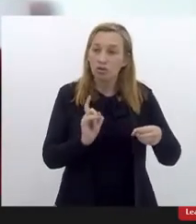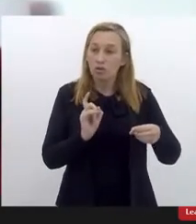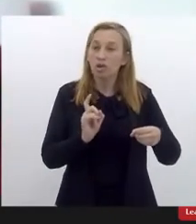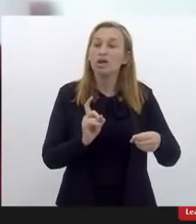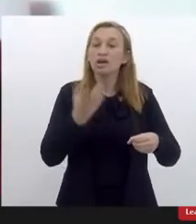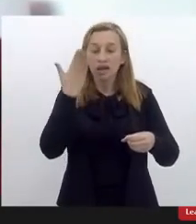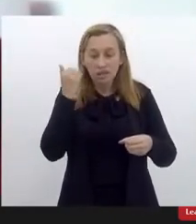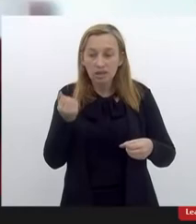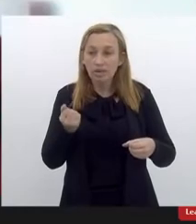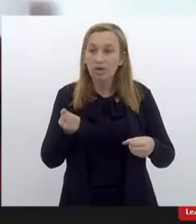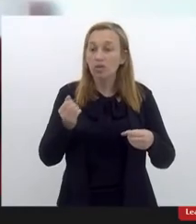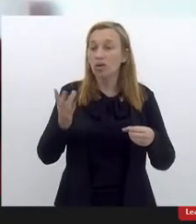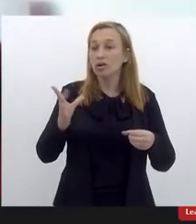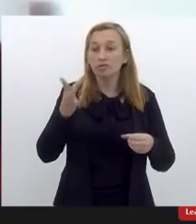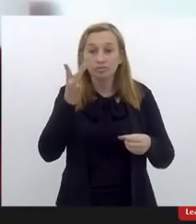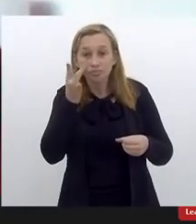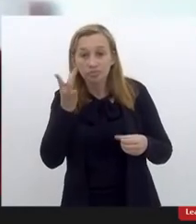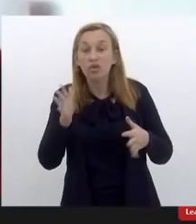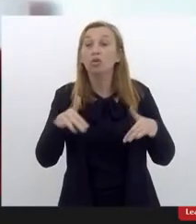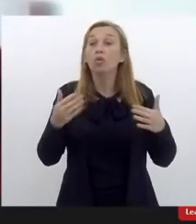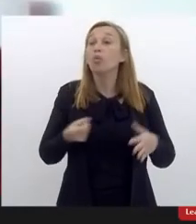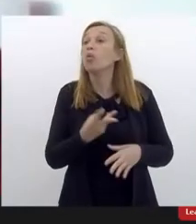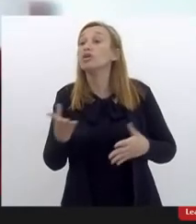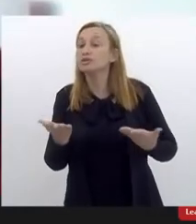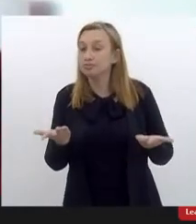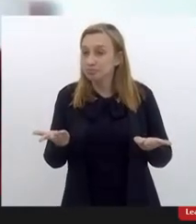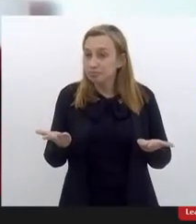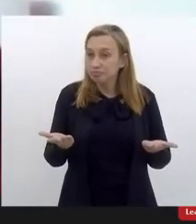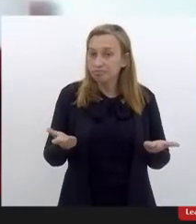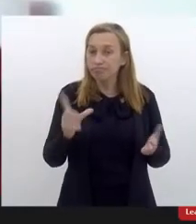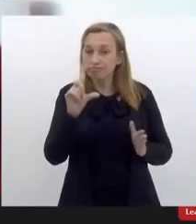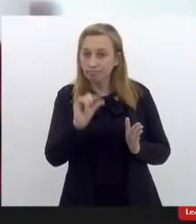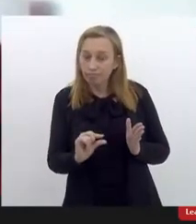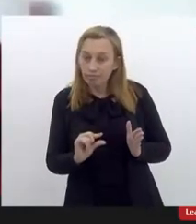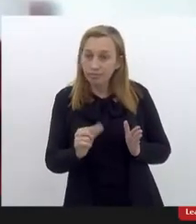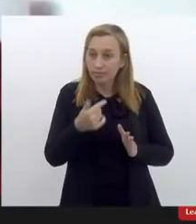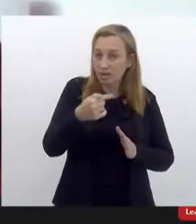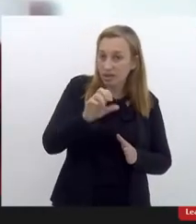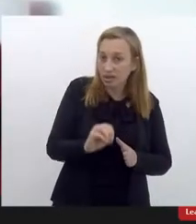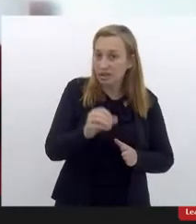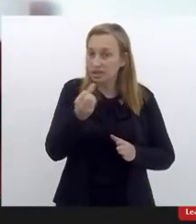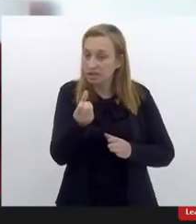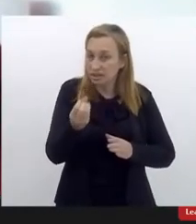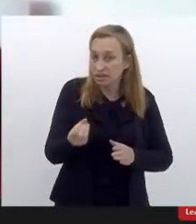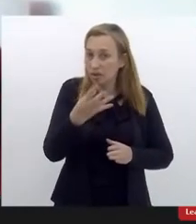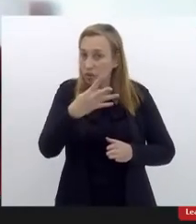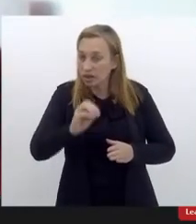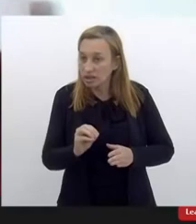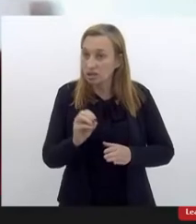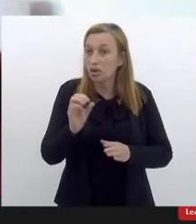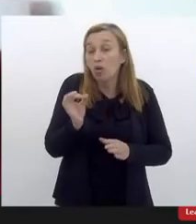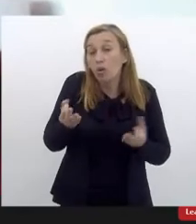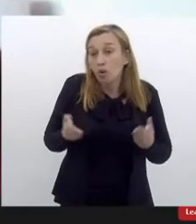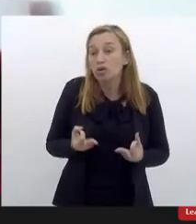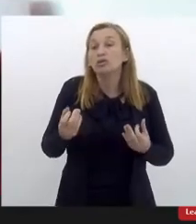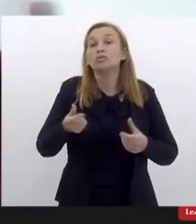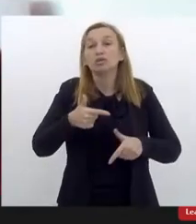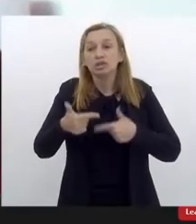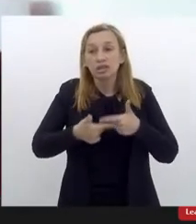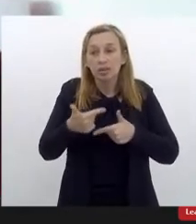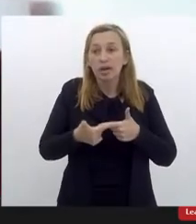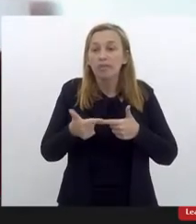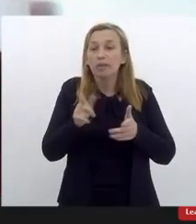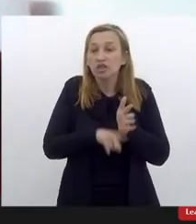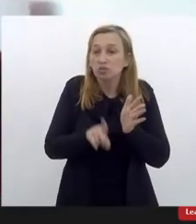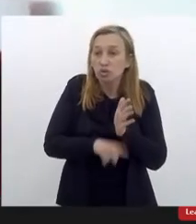retorno presencial de forma abrupta, quantos serão? Né, se diminuiu para 70, 60, 40, ótimo, vamos trabalhar para diminuir